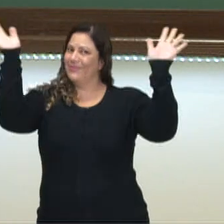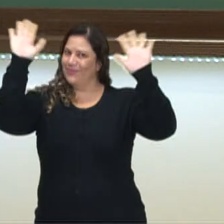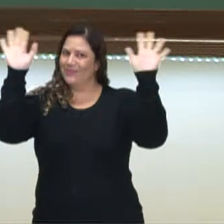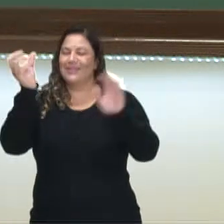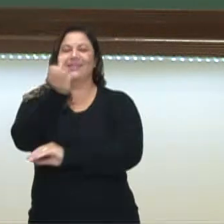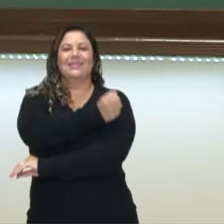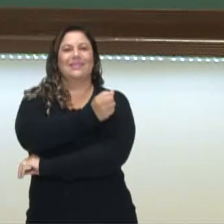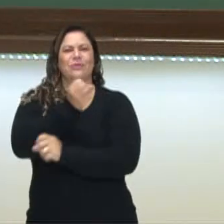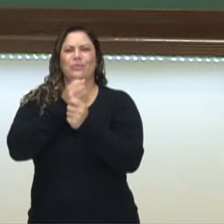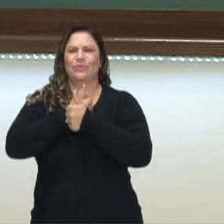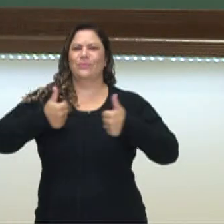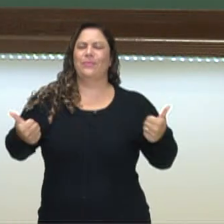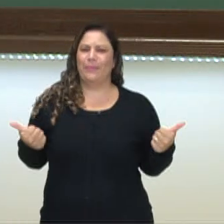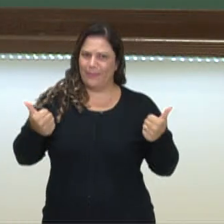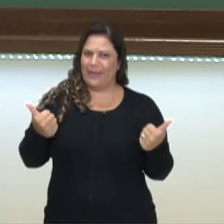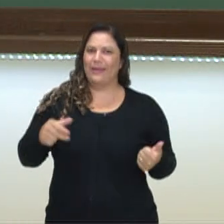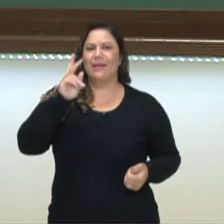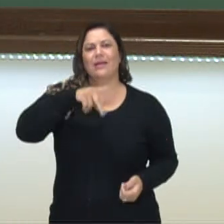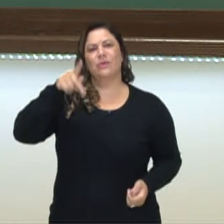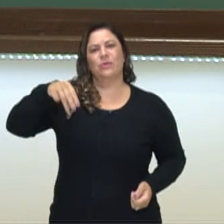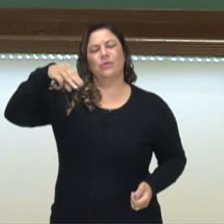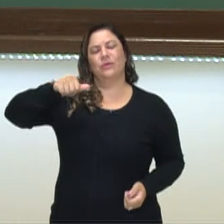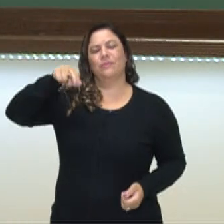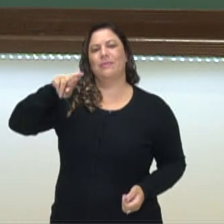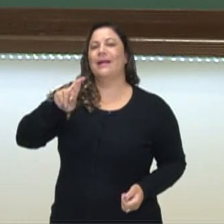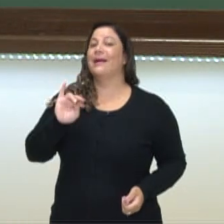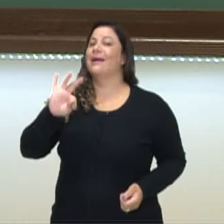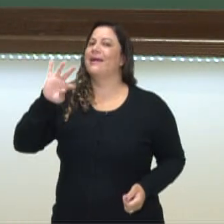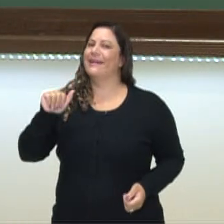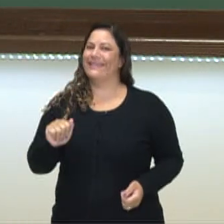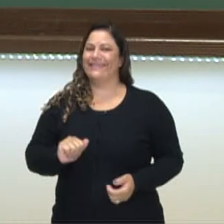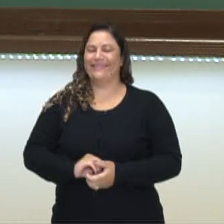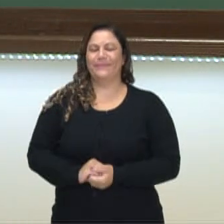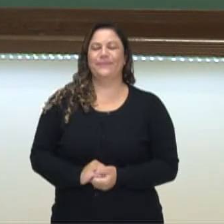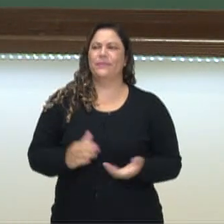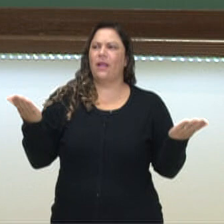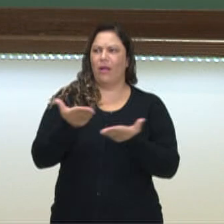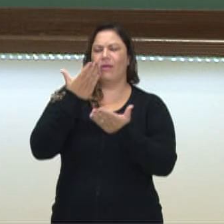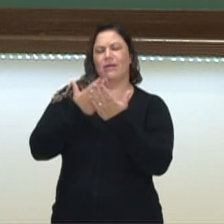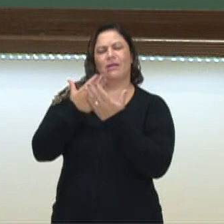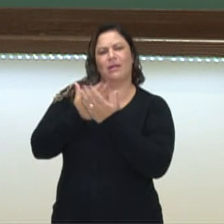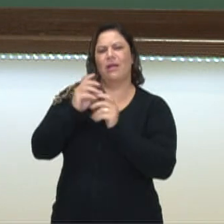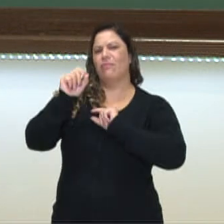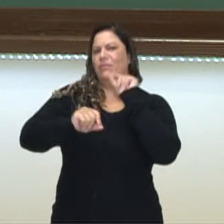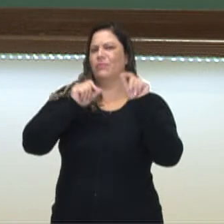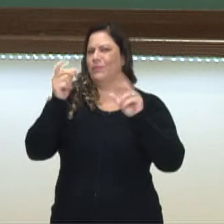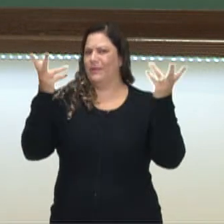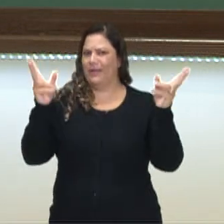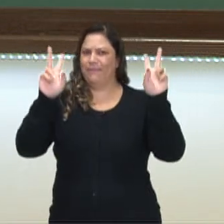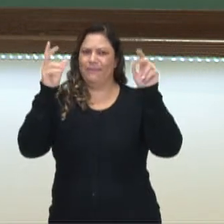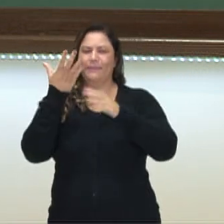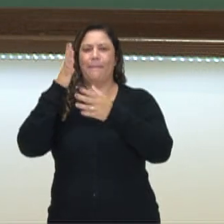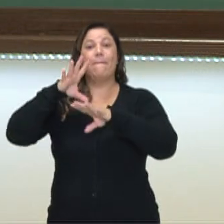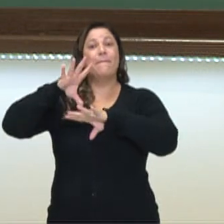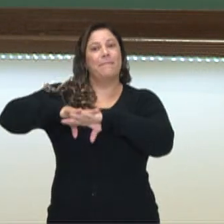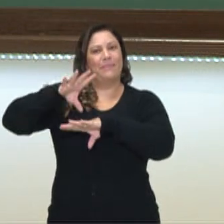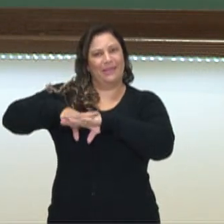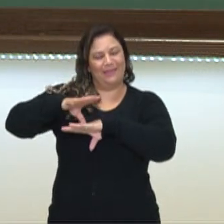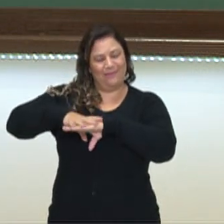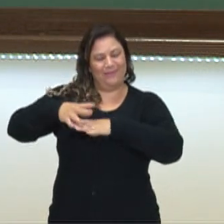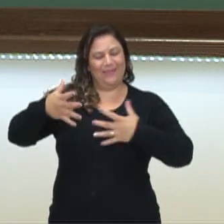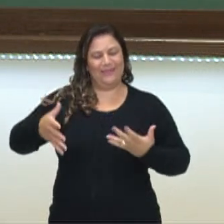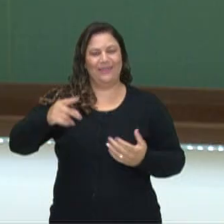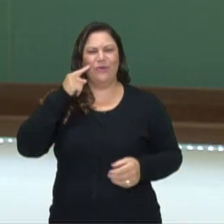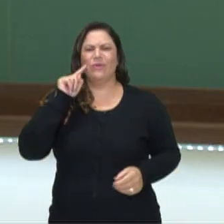Olá, sextos anos, tudo bem? Sou a professora Marita e na aula a gente vai ver o quê? Uma aula de matemática. O que a gente vai ver nessa